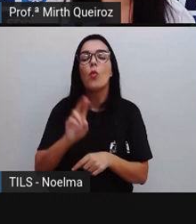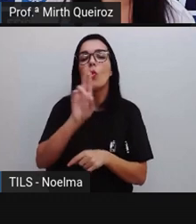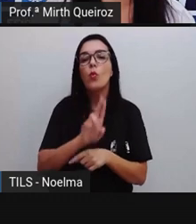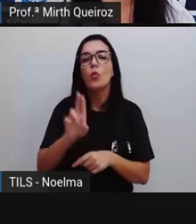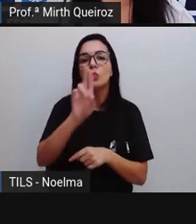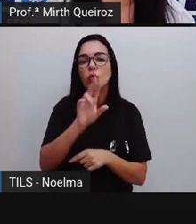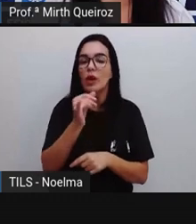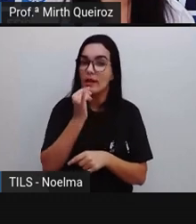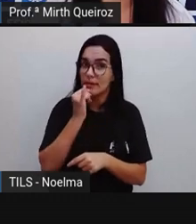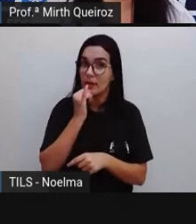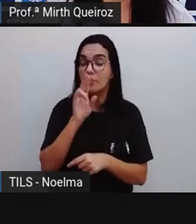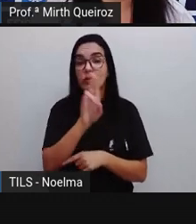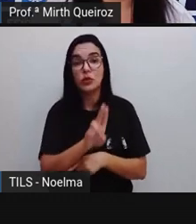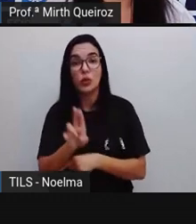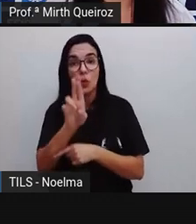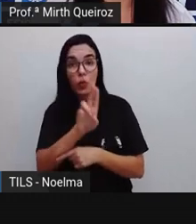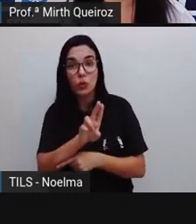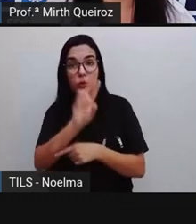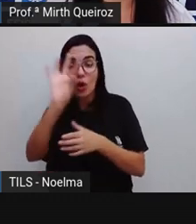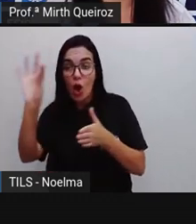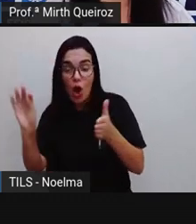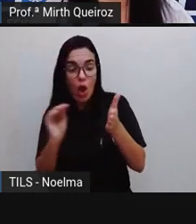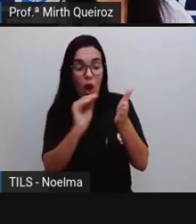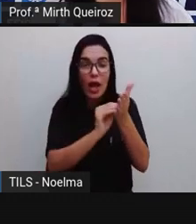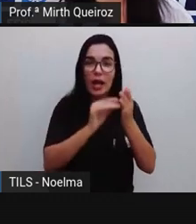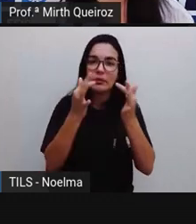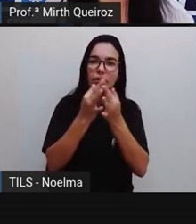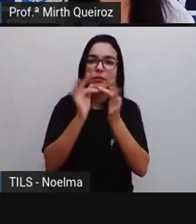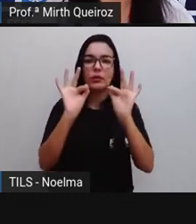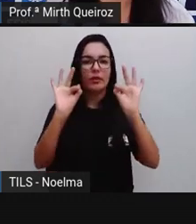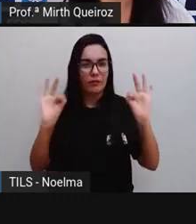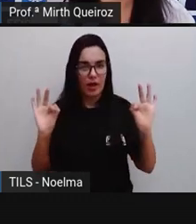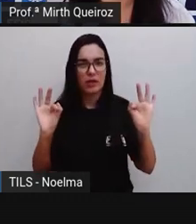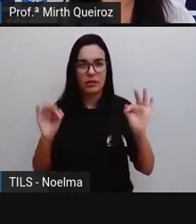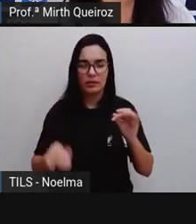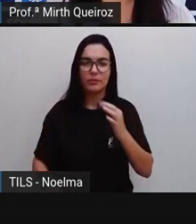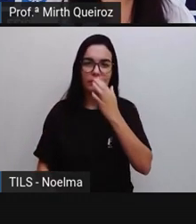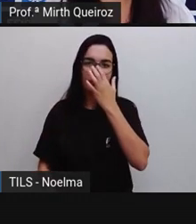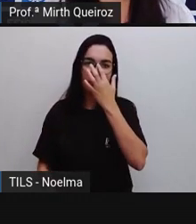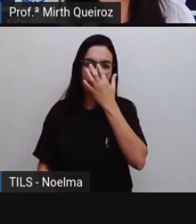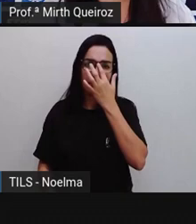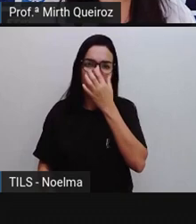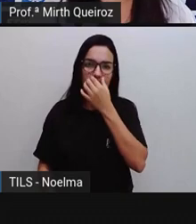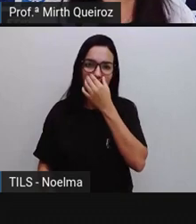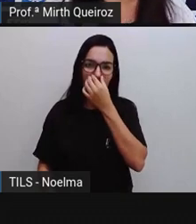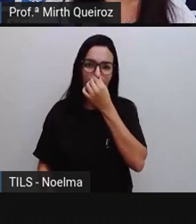né, exemplos aí do uso dessas palavras em vários contextos.